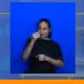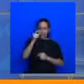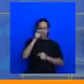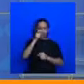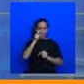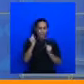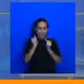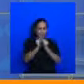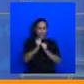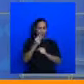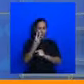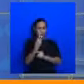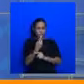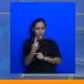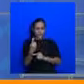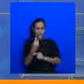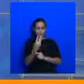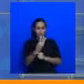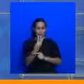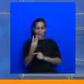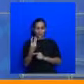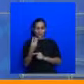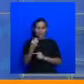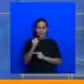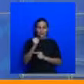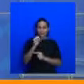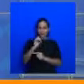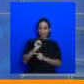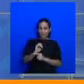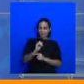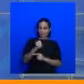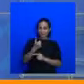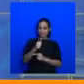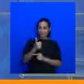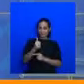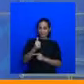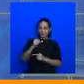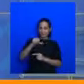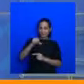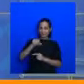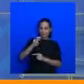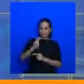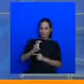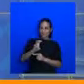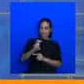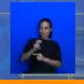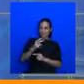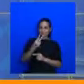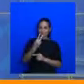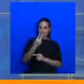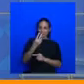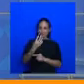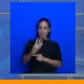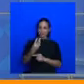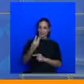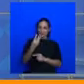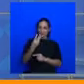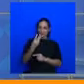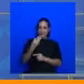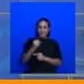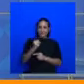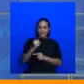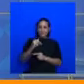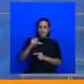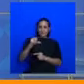comigo, 21, 33, 80, 11, 95, 24,